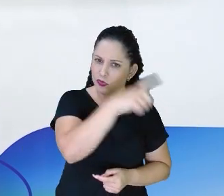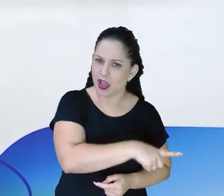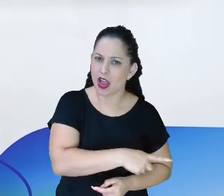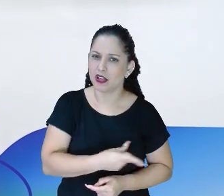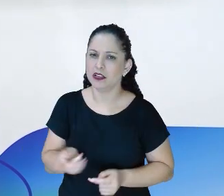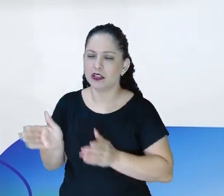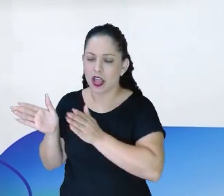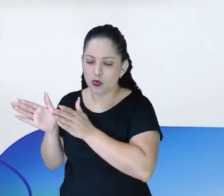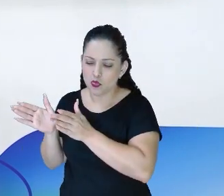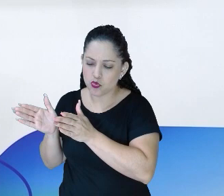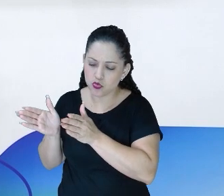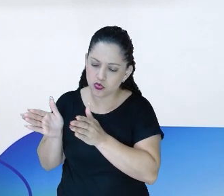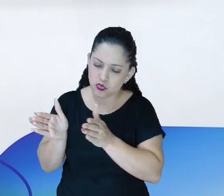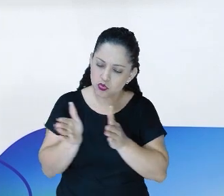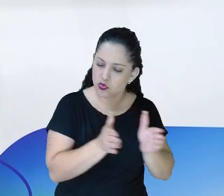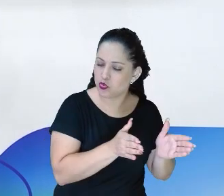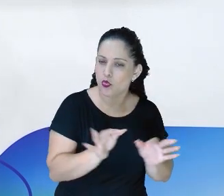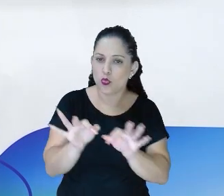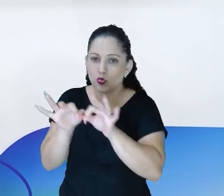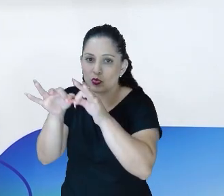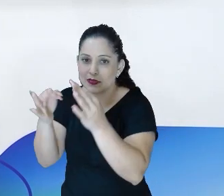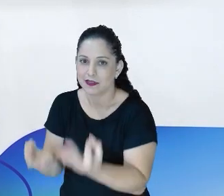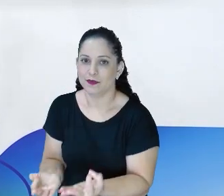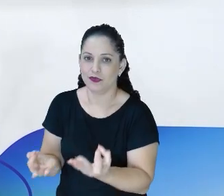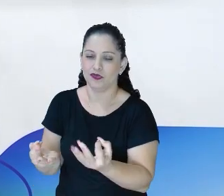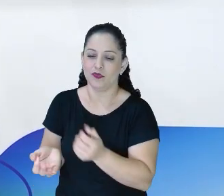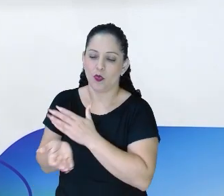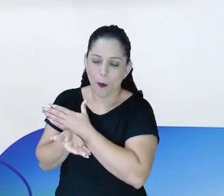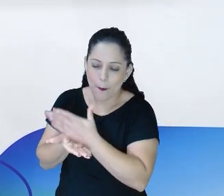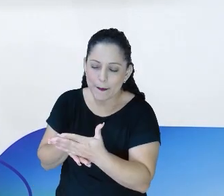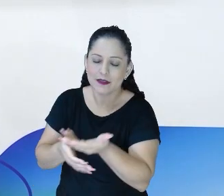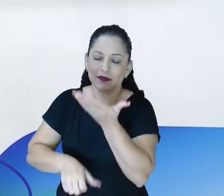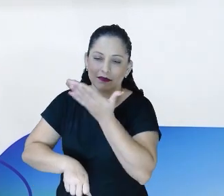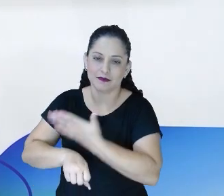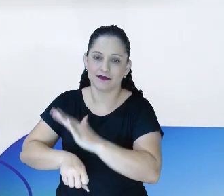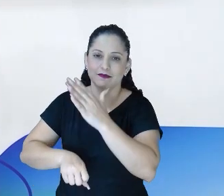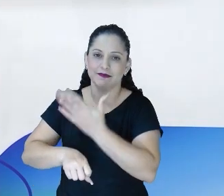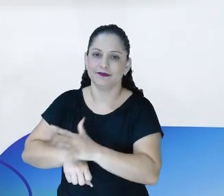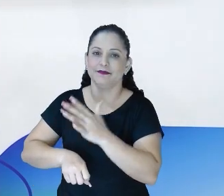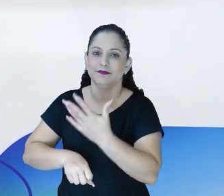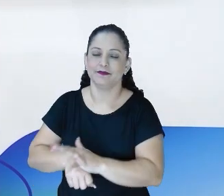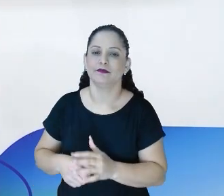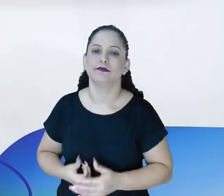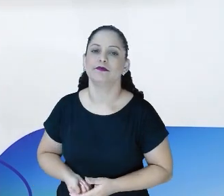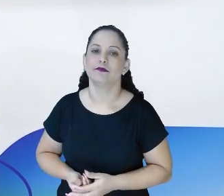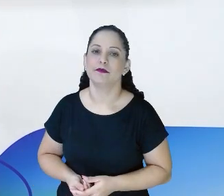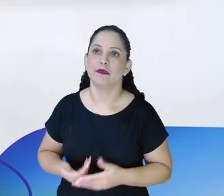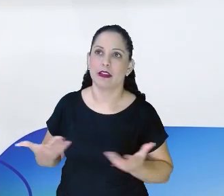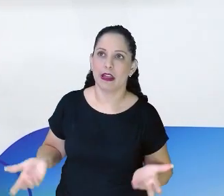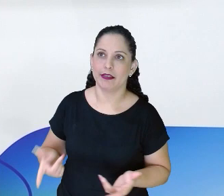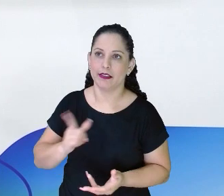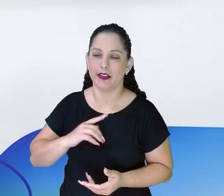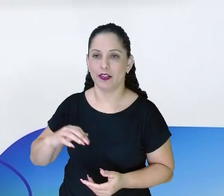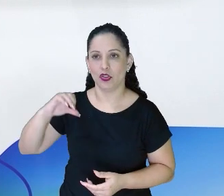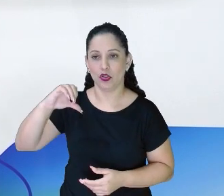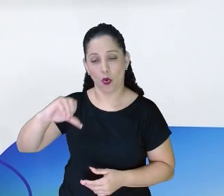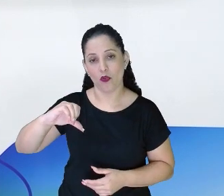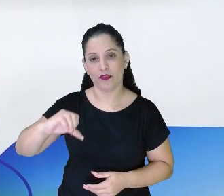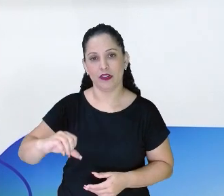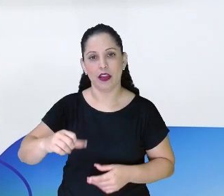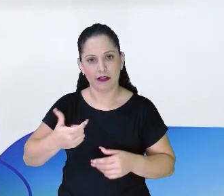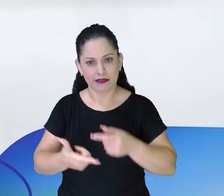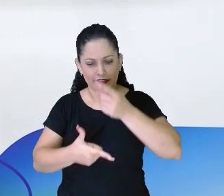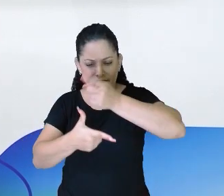aqui, 14 dividido por 2, 10 dividido por 2, 9 dividido por 3. Vai